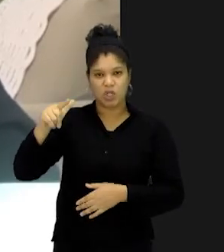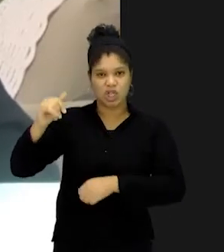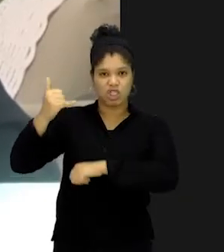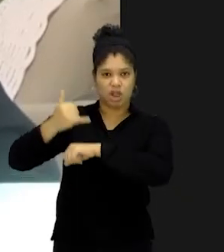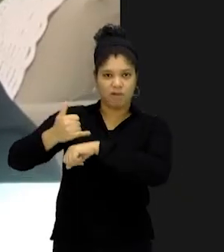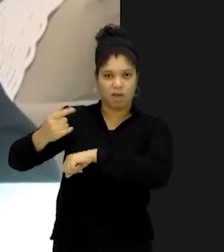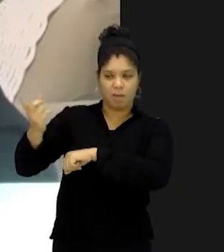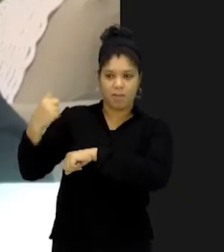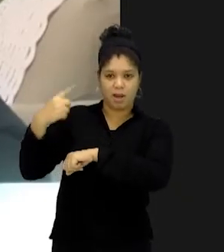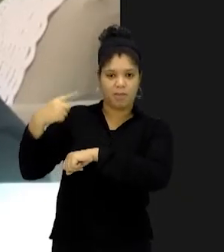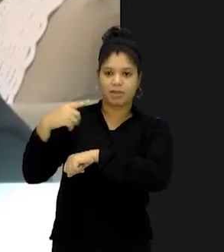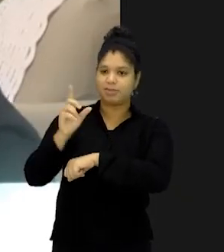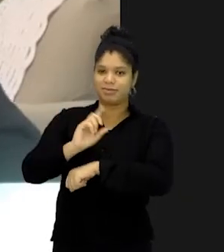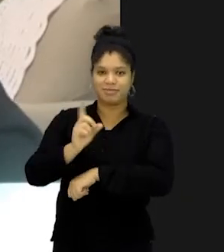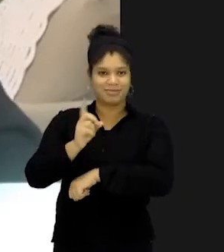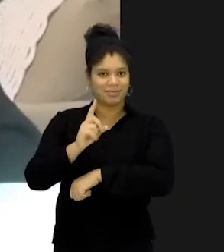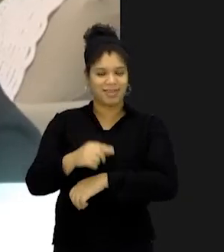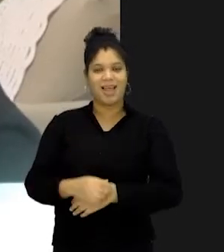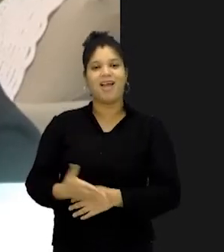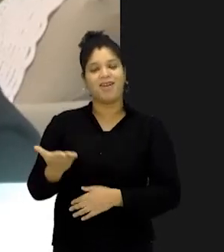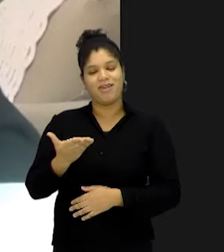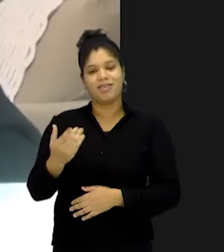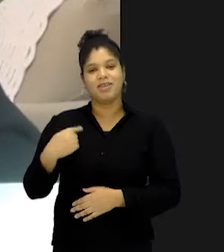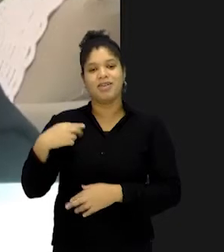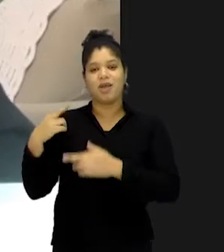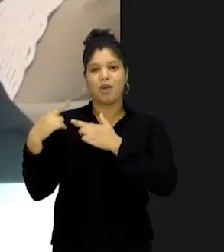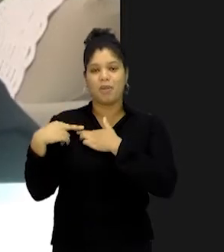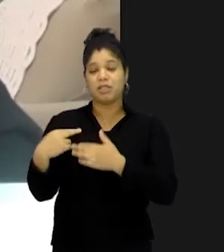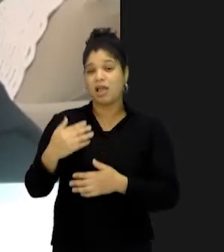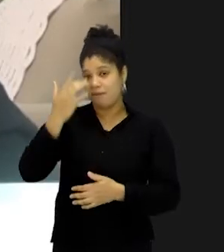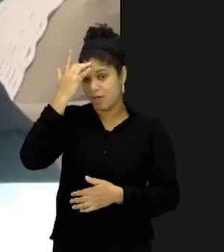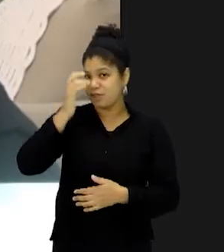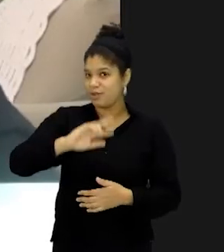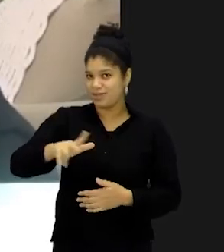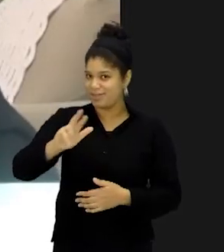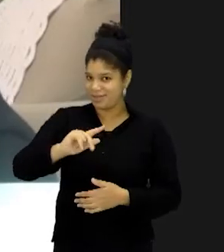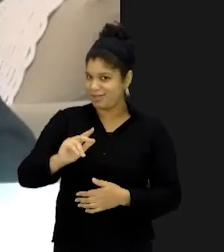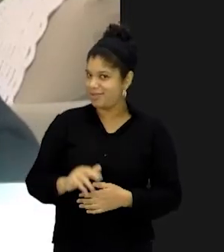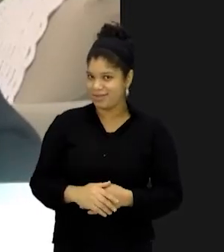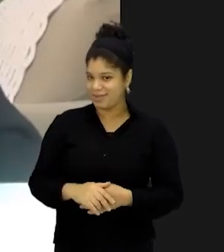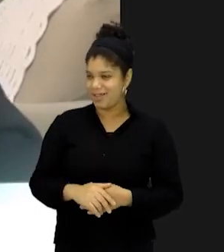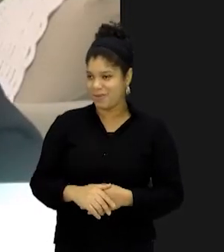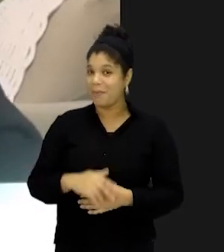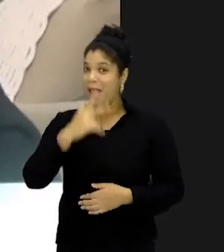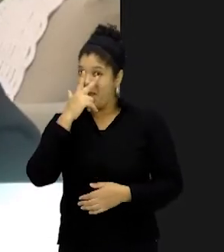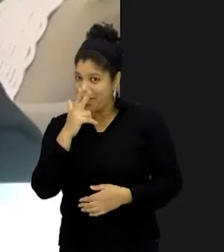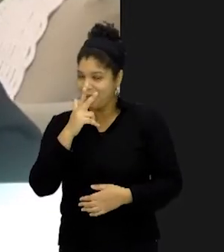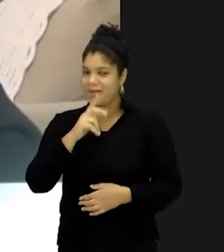E parece que não foi, parece que foi fácil, mas nada fácil.